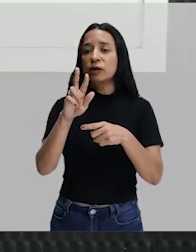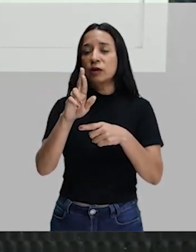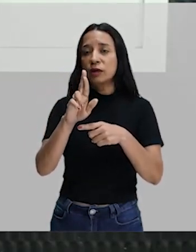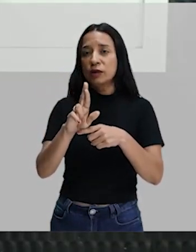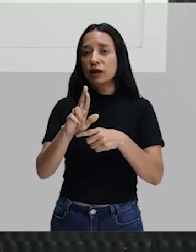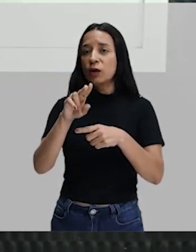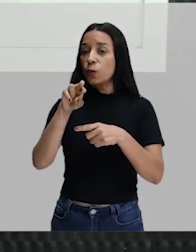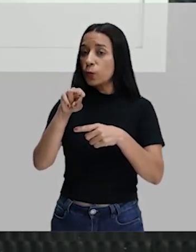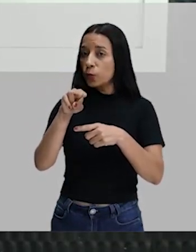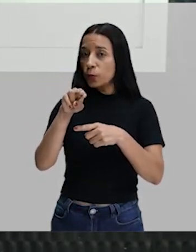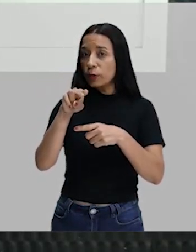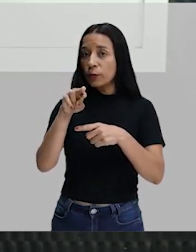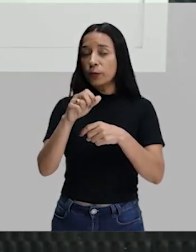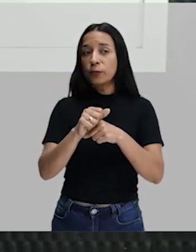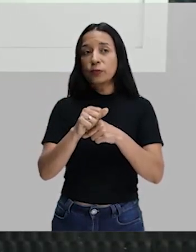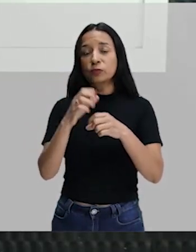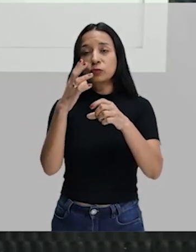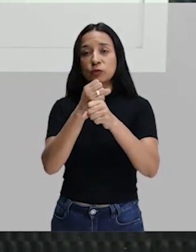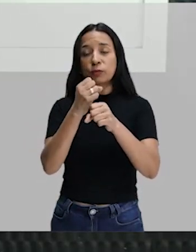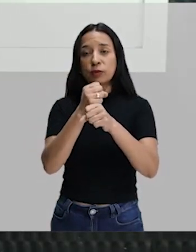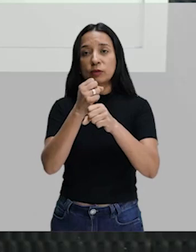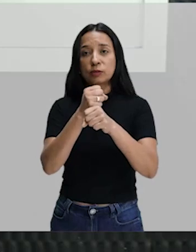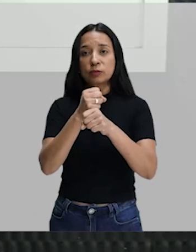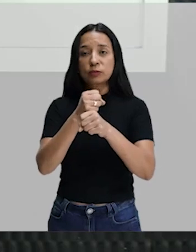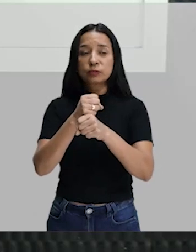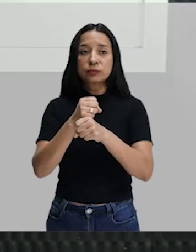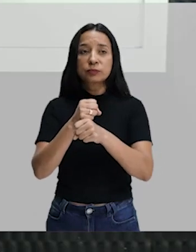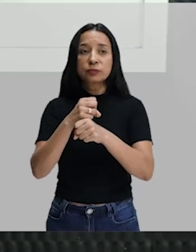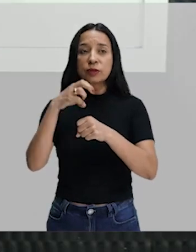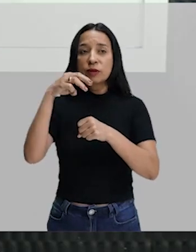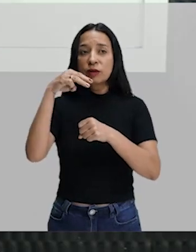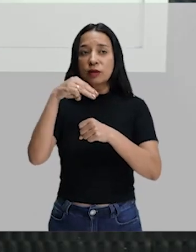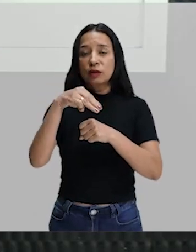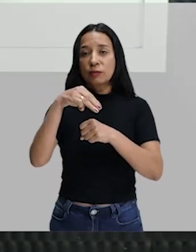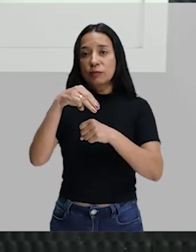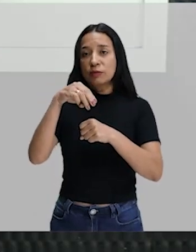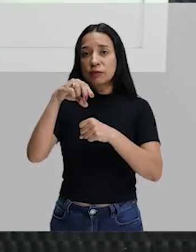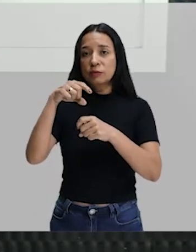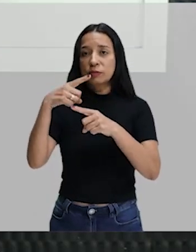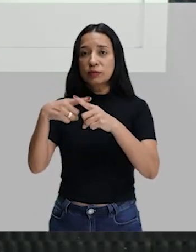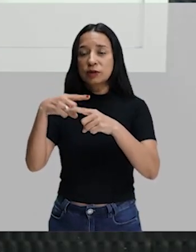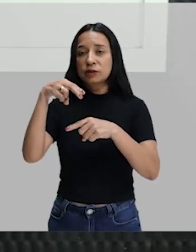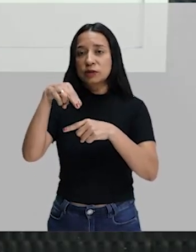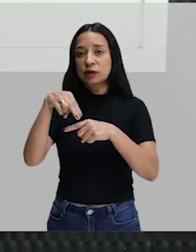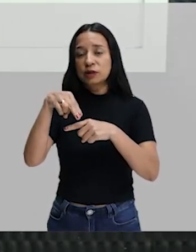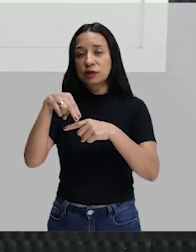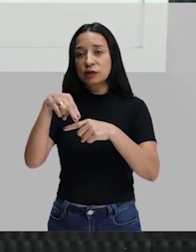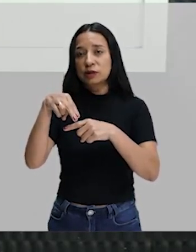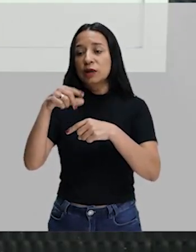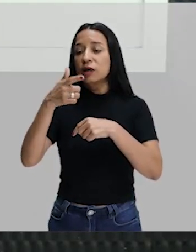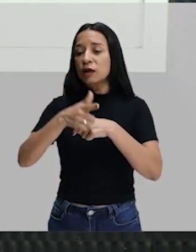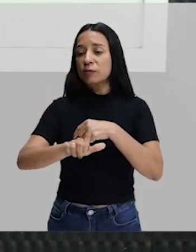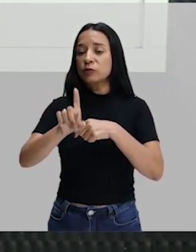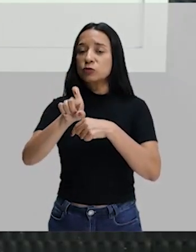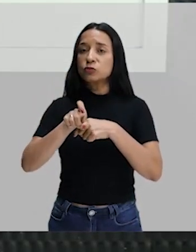os coeficientes, que é m mais n, e conservando